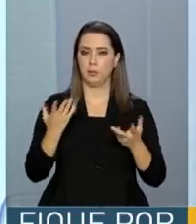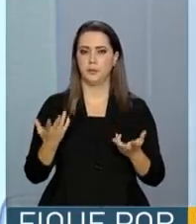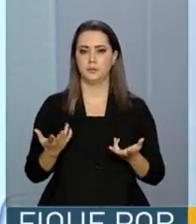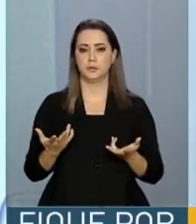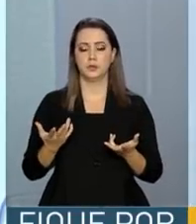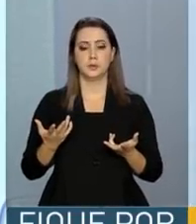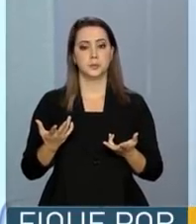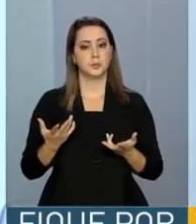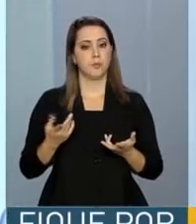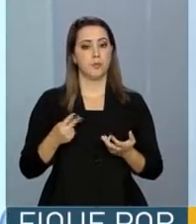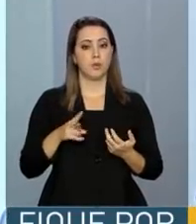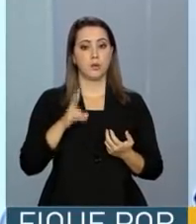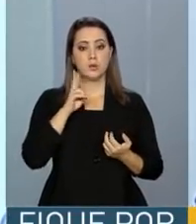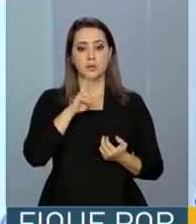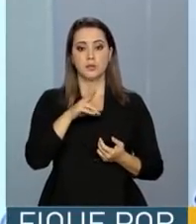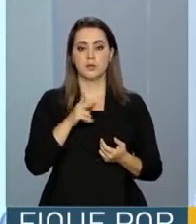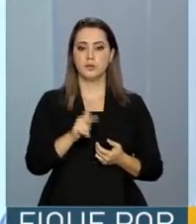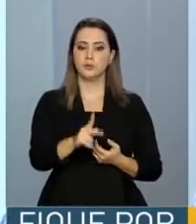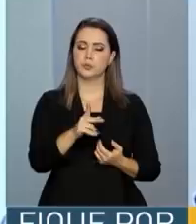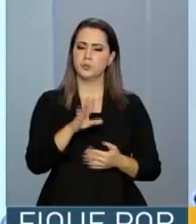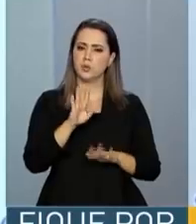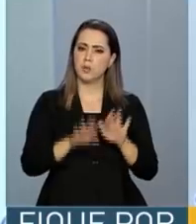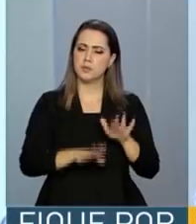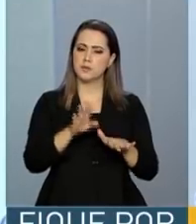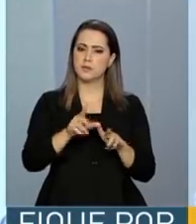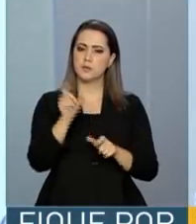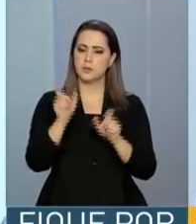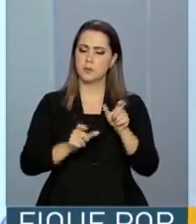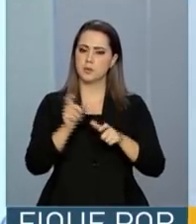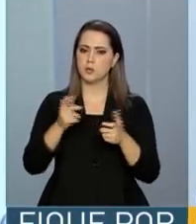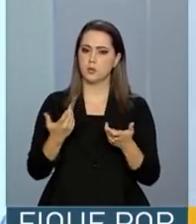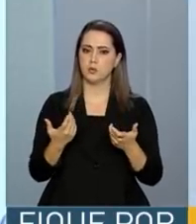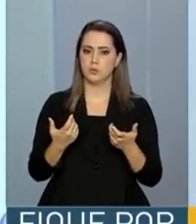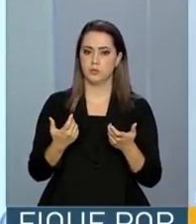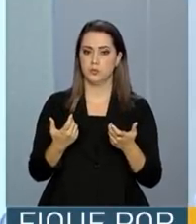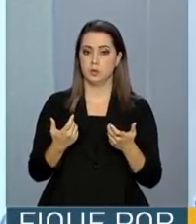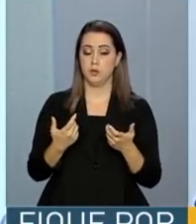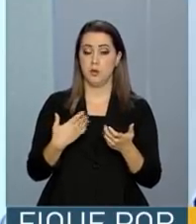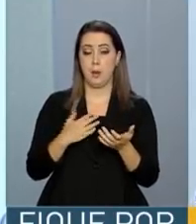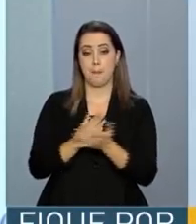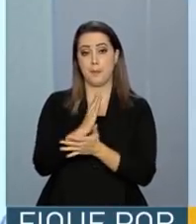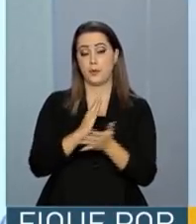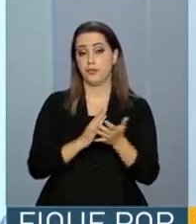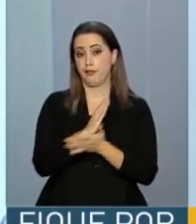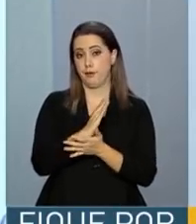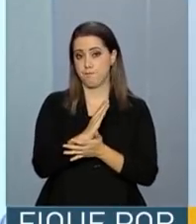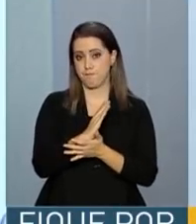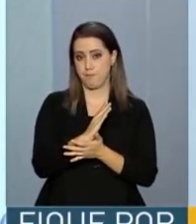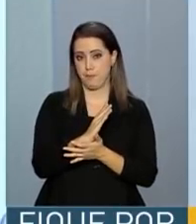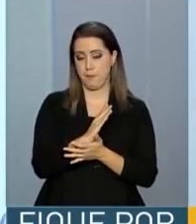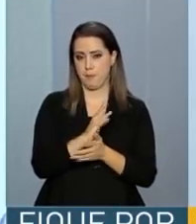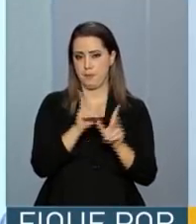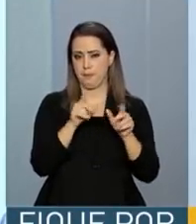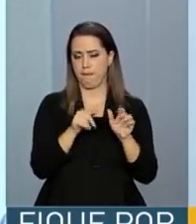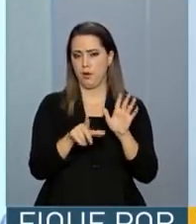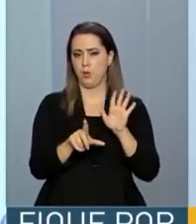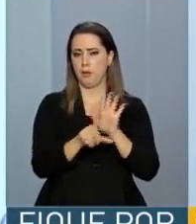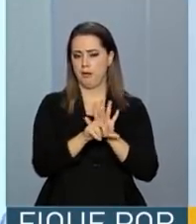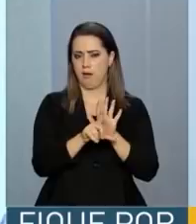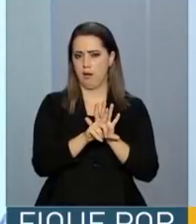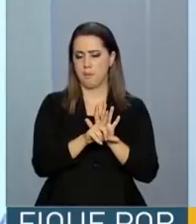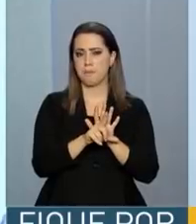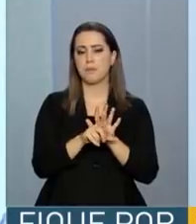aliás eu digo sempre quem vai quem vai aprovar ou desaprovar mato normativo